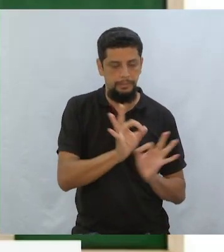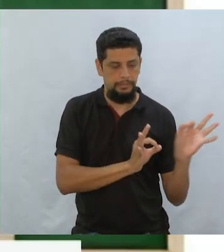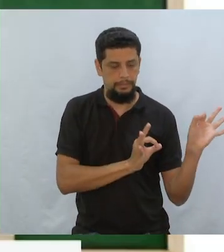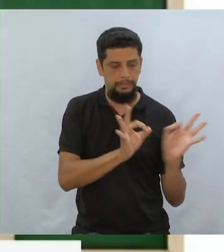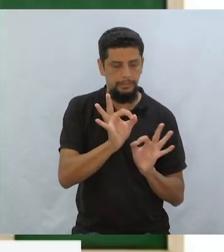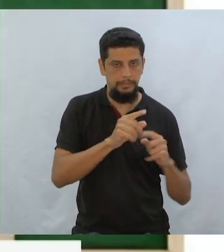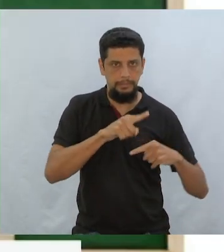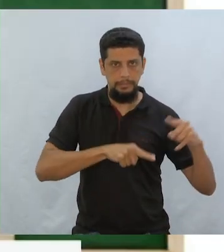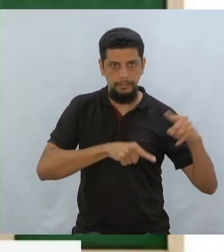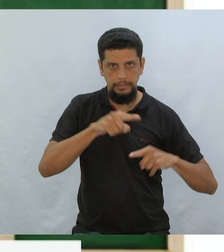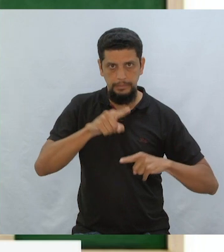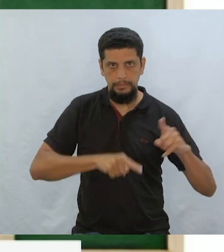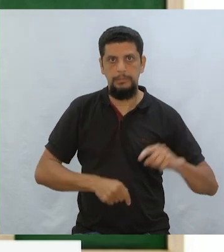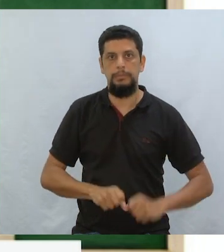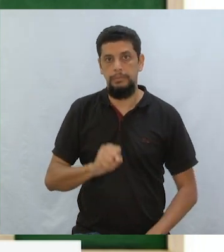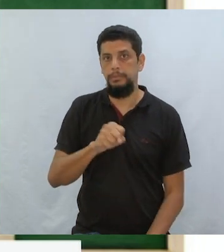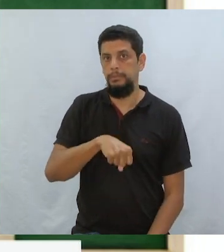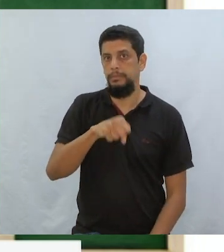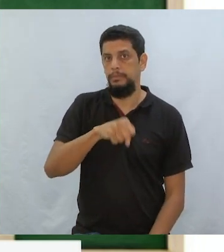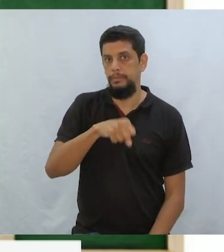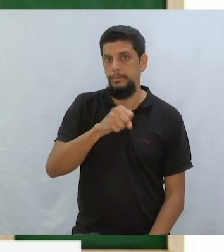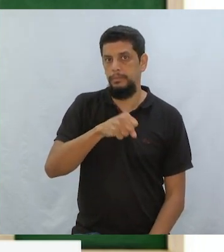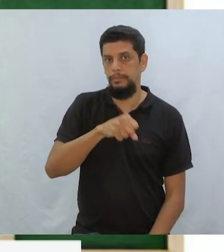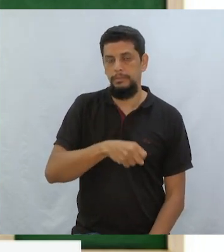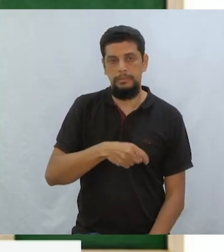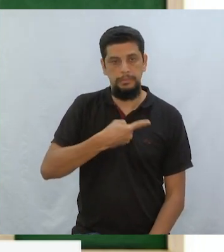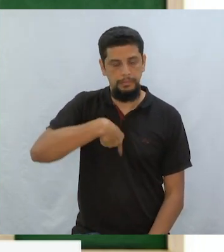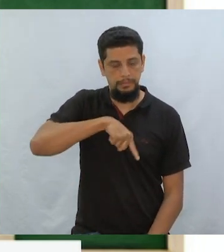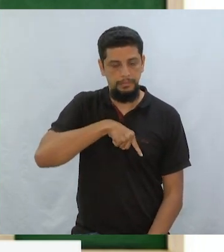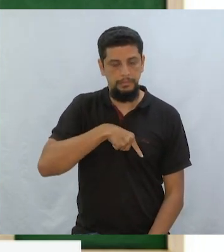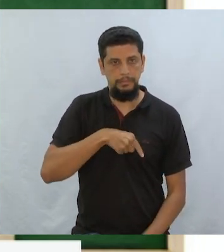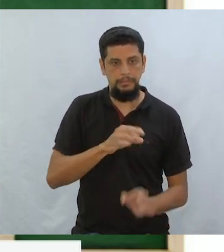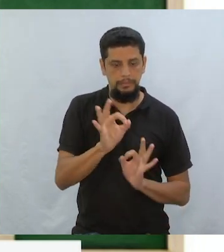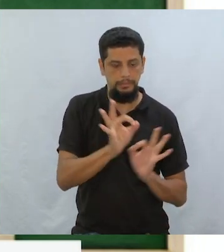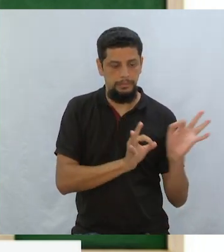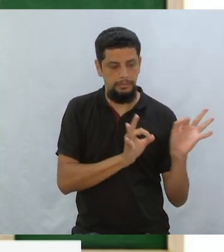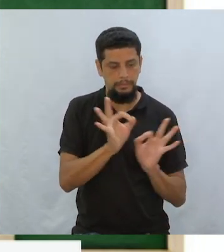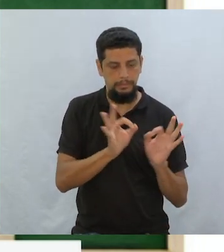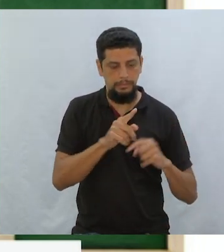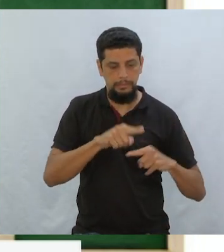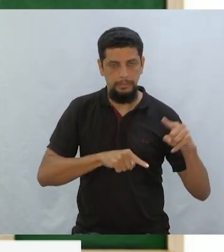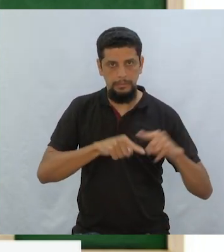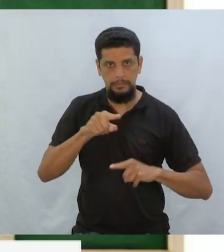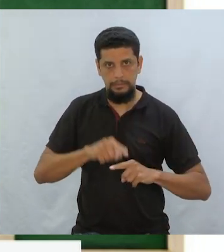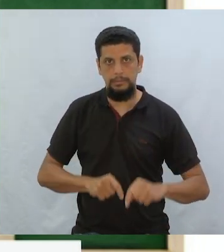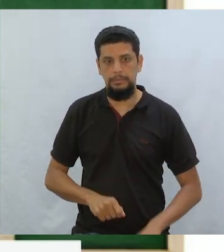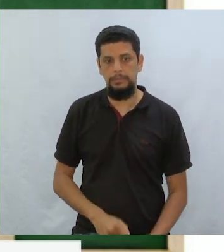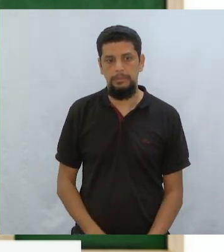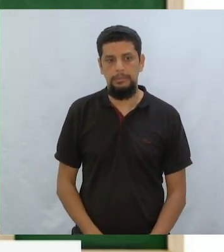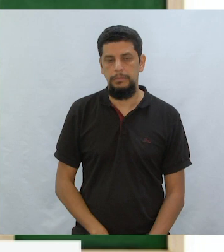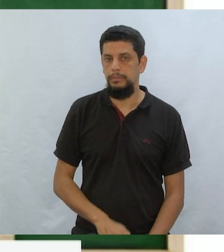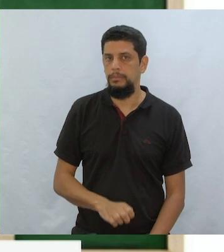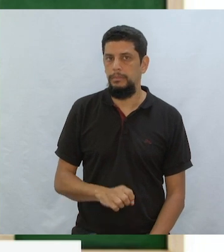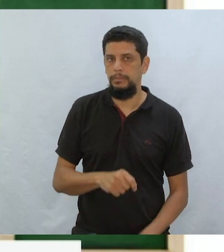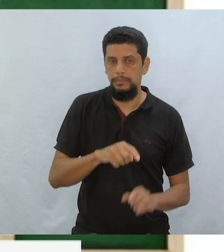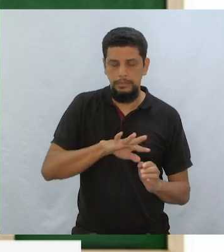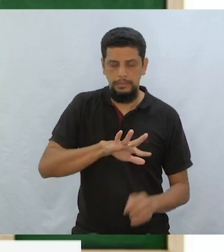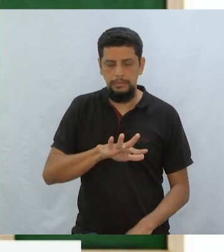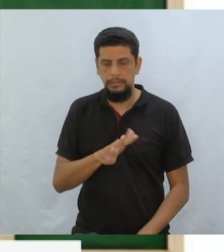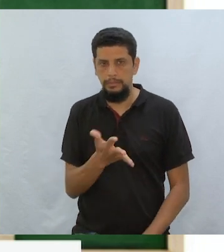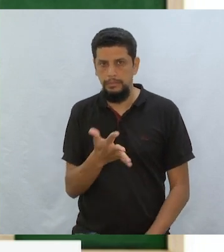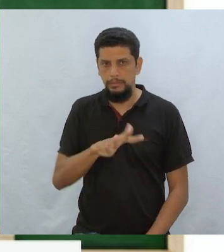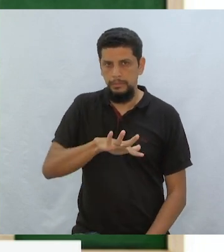os nossos materiais? Sim, né? Nós organizamos todos os nossos materiais hoje.